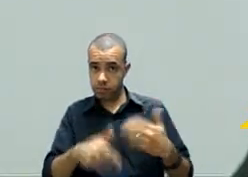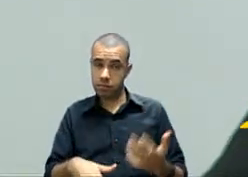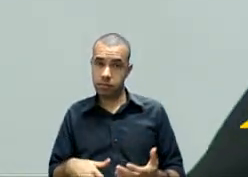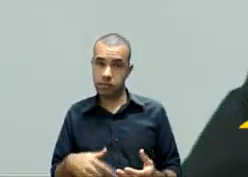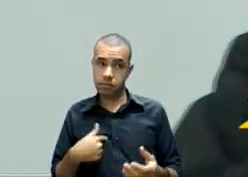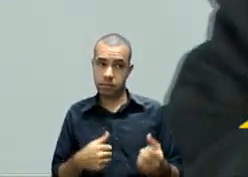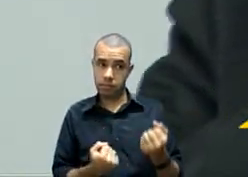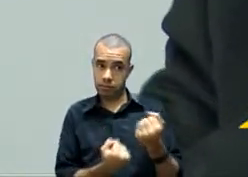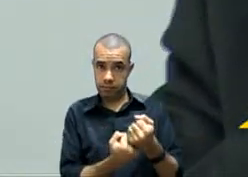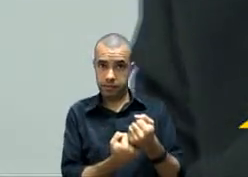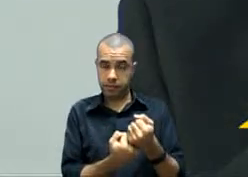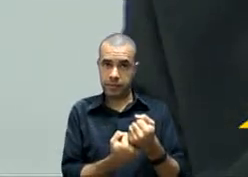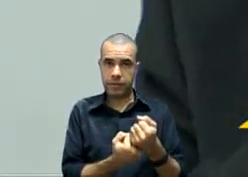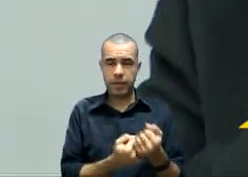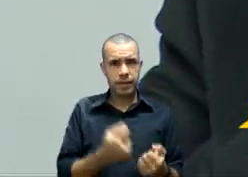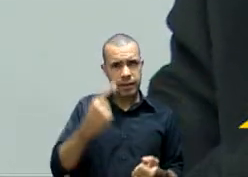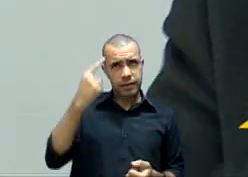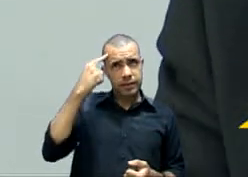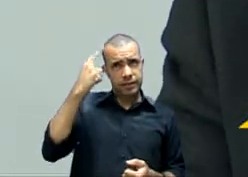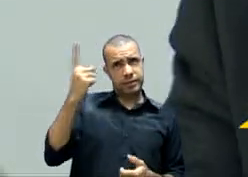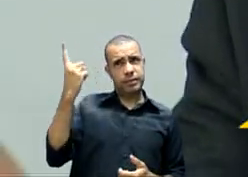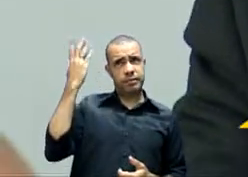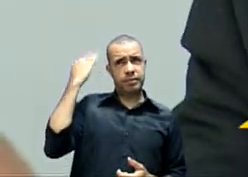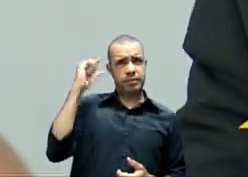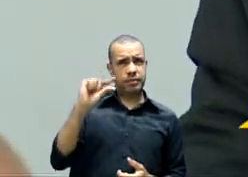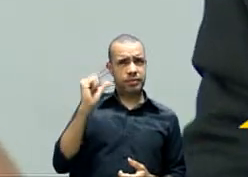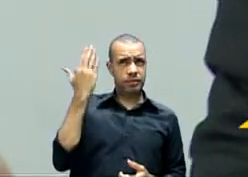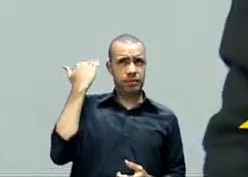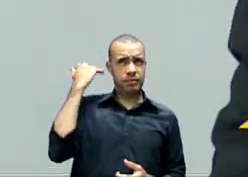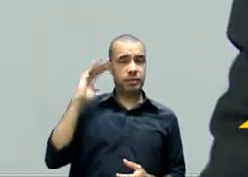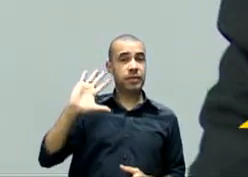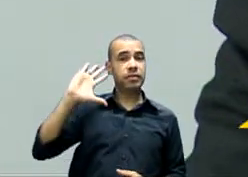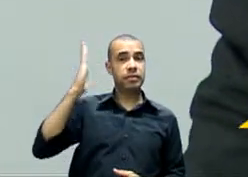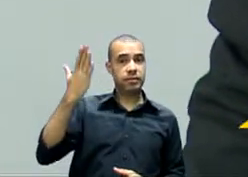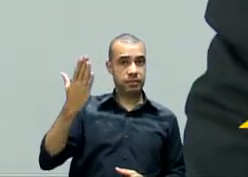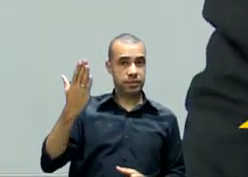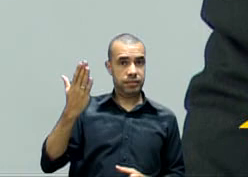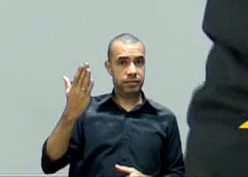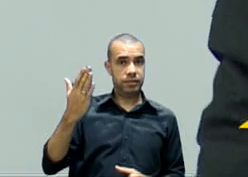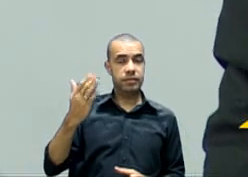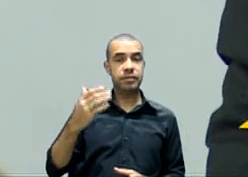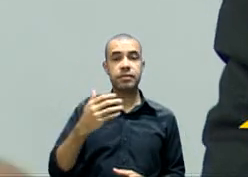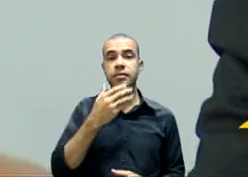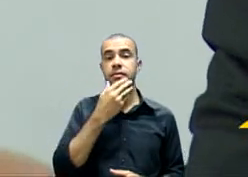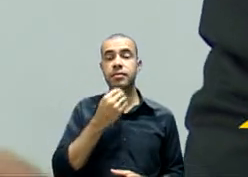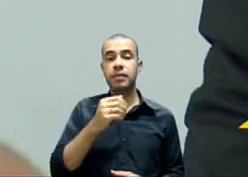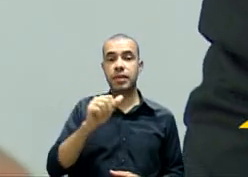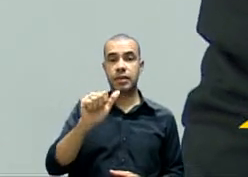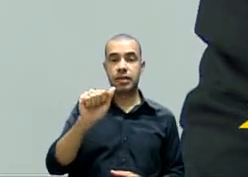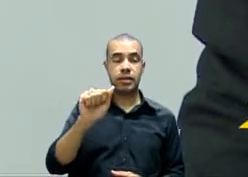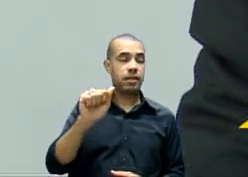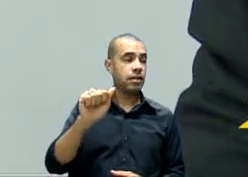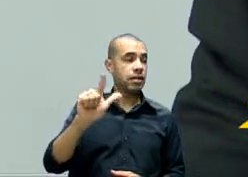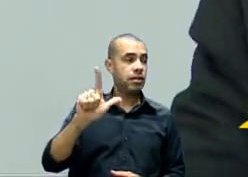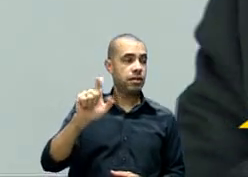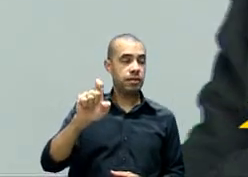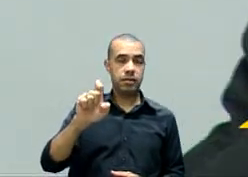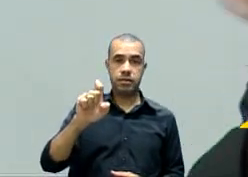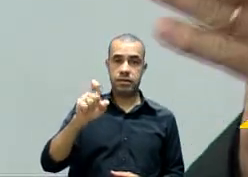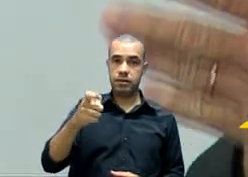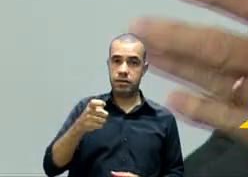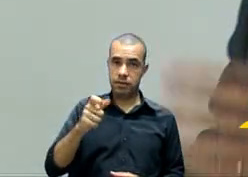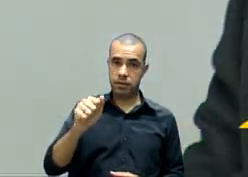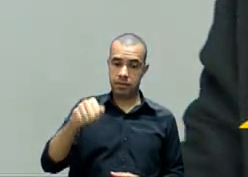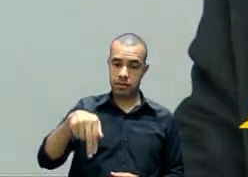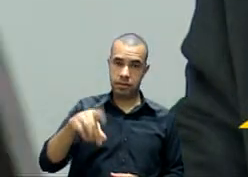exemplo claríssimo há pouco tempo atrás do Alexandre Frota, que nunca tinha colocado o pé em Sorocaba, foi